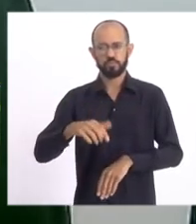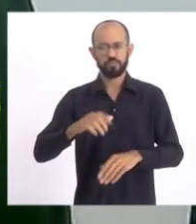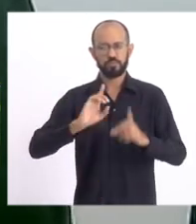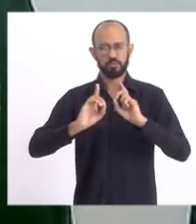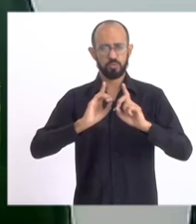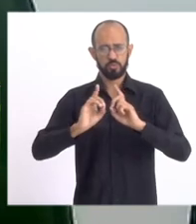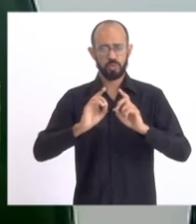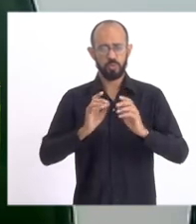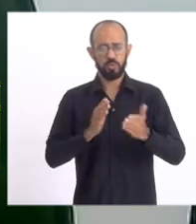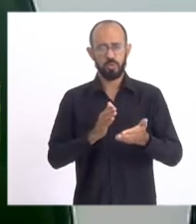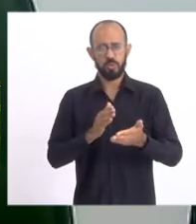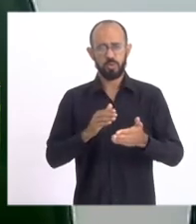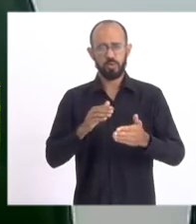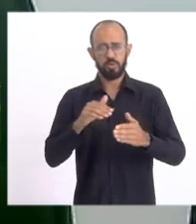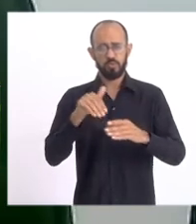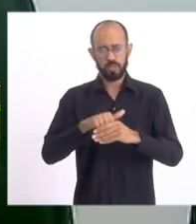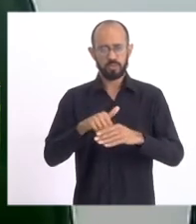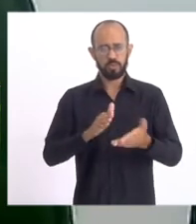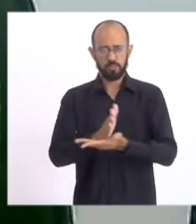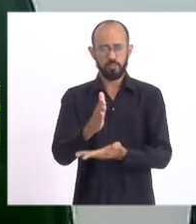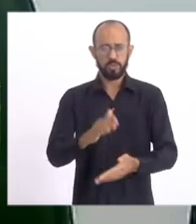votação aprovada.